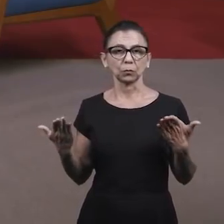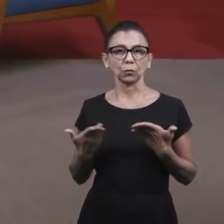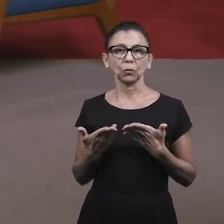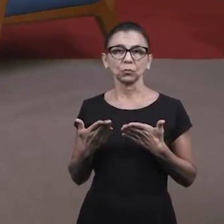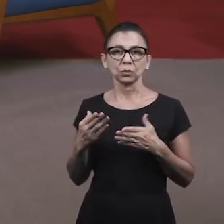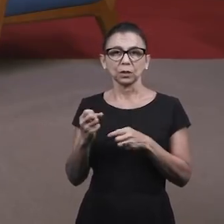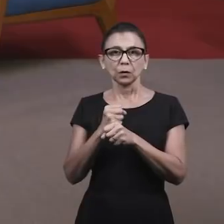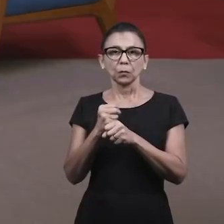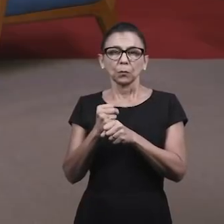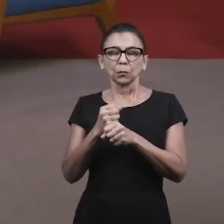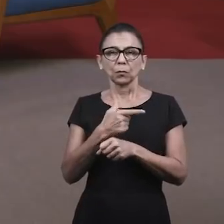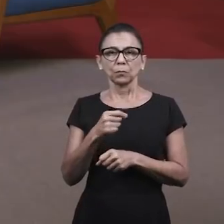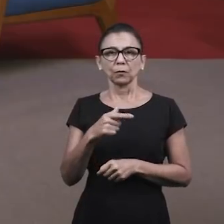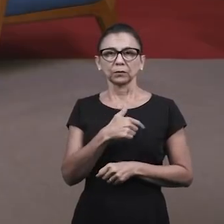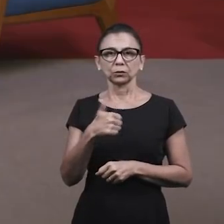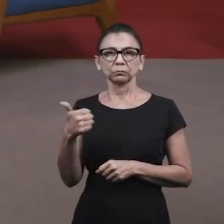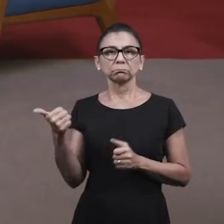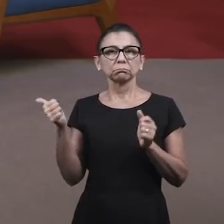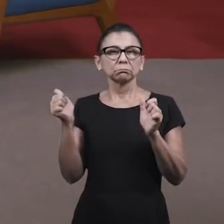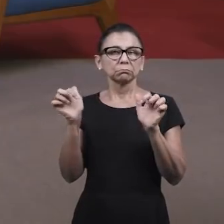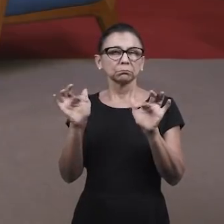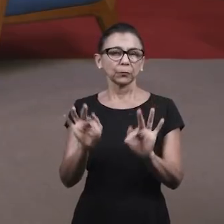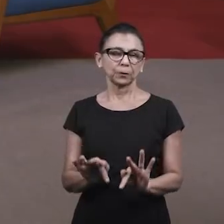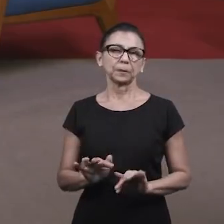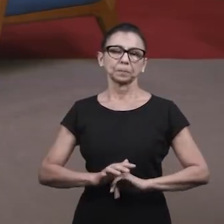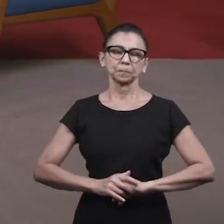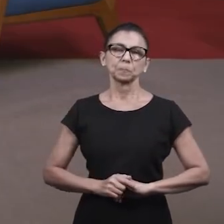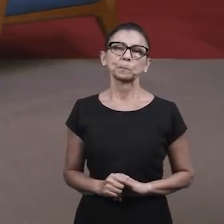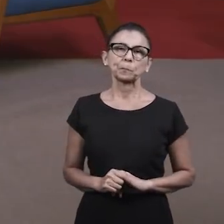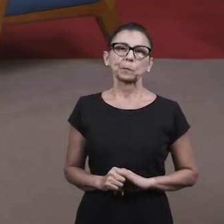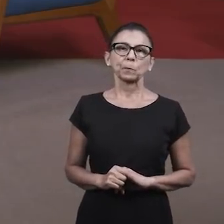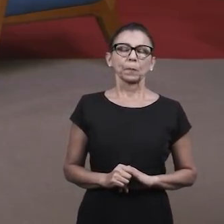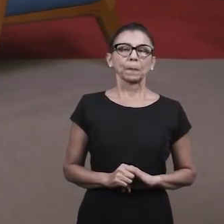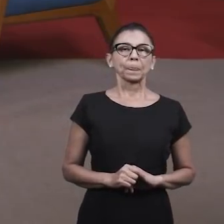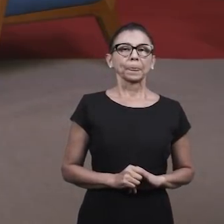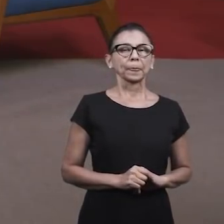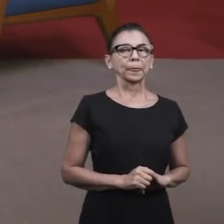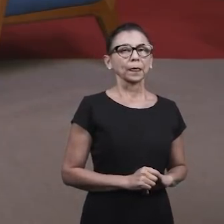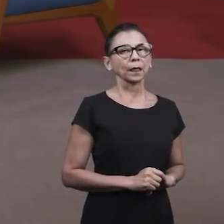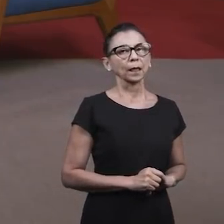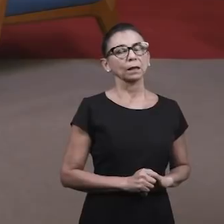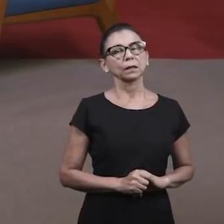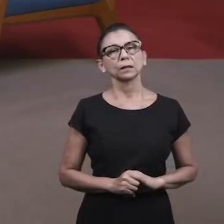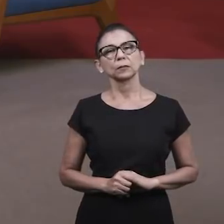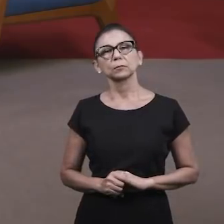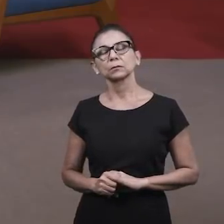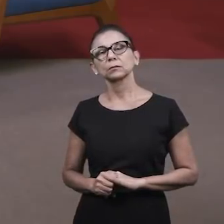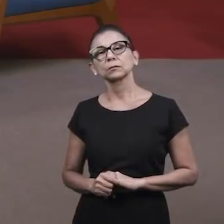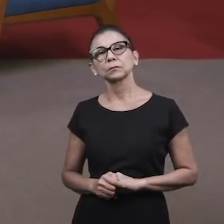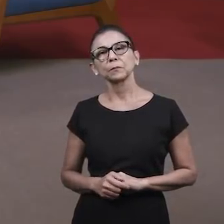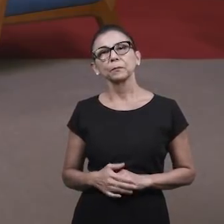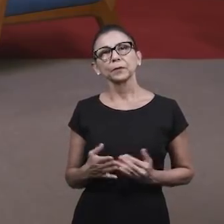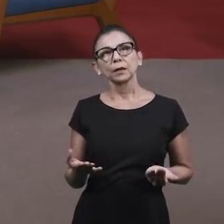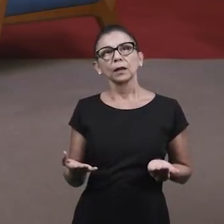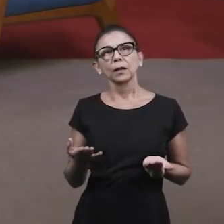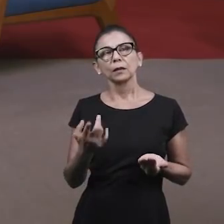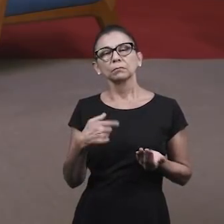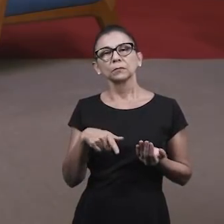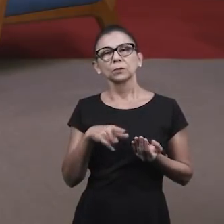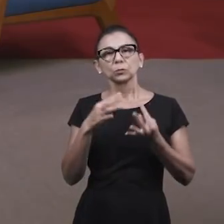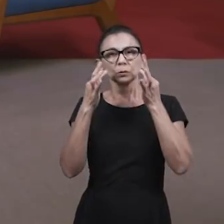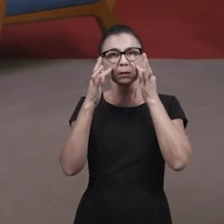de Santana, no estado da Bahia, pela mensagem que foi enviada. E eu quero reiterar aqui, o QR Code está aí na tela e